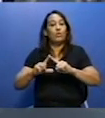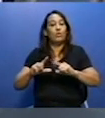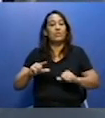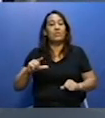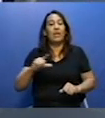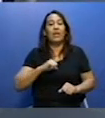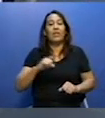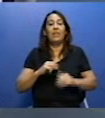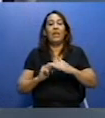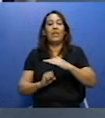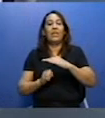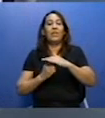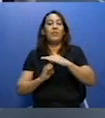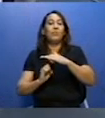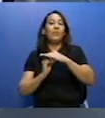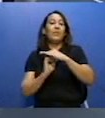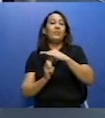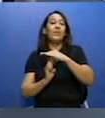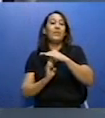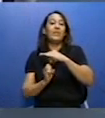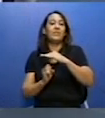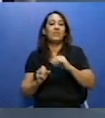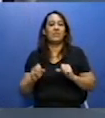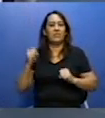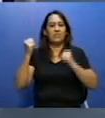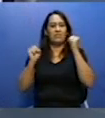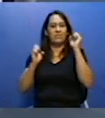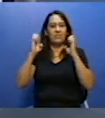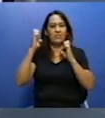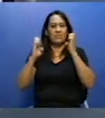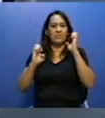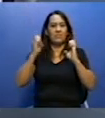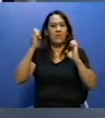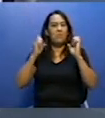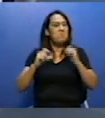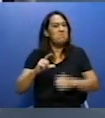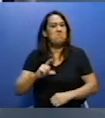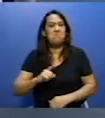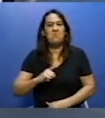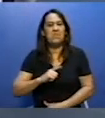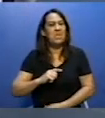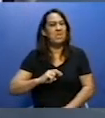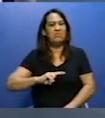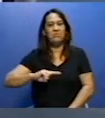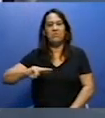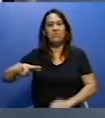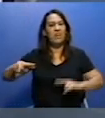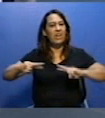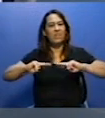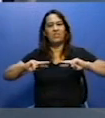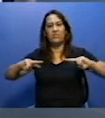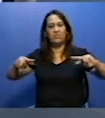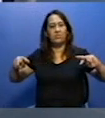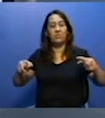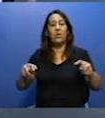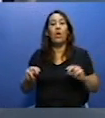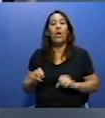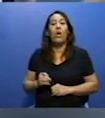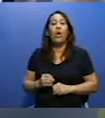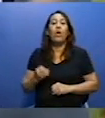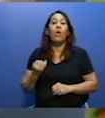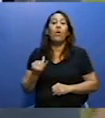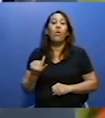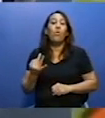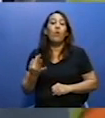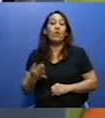que é tudo misturado. Agora vamos, só para lembrar, agora vamos usar só a cabecinha. Quantas ruas